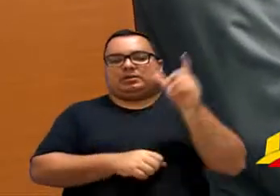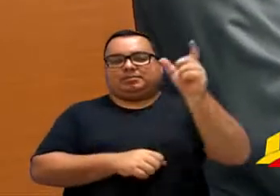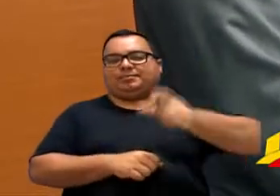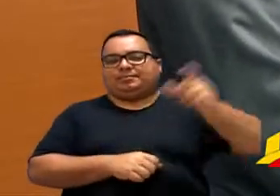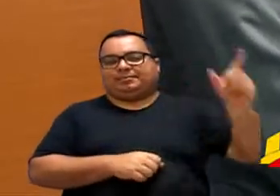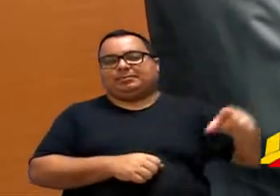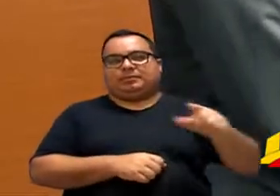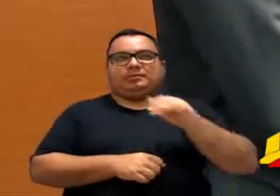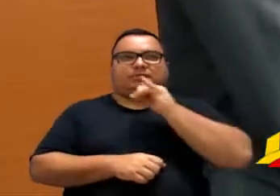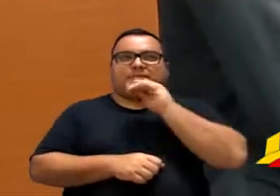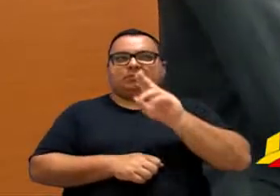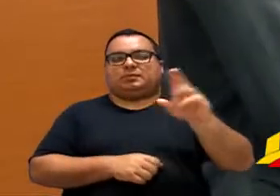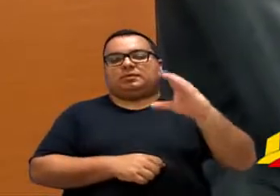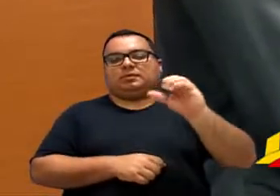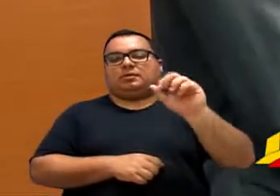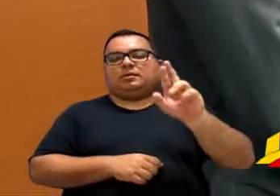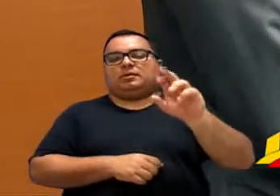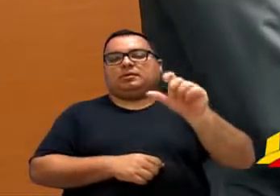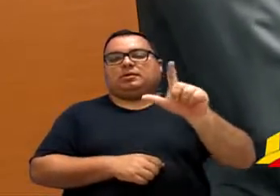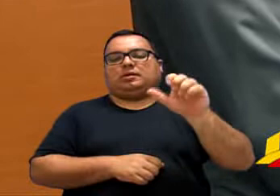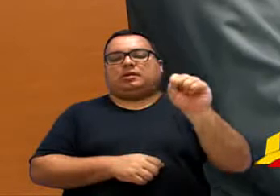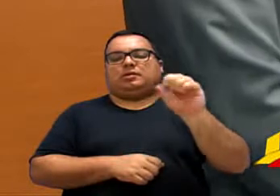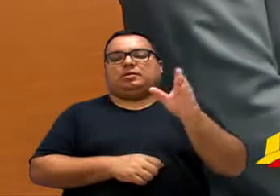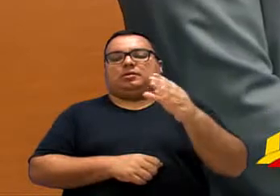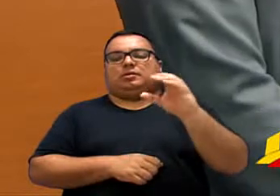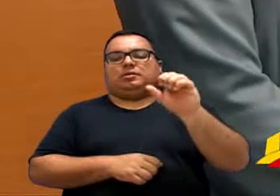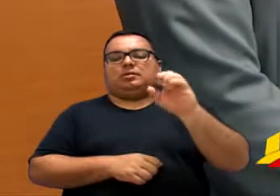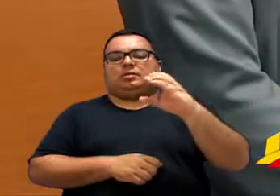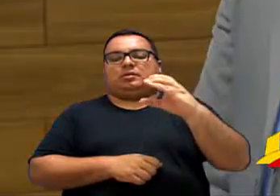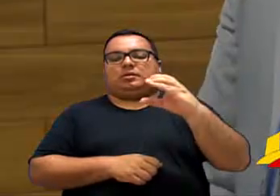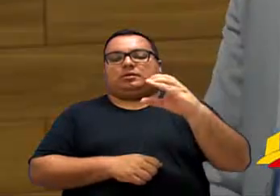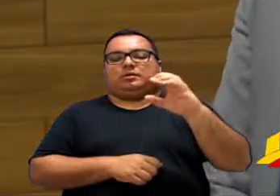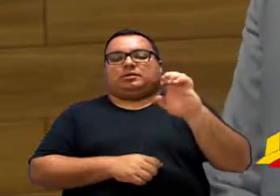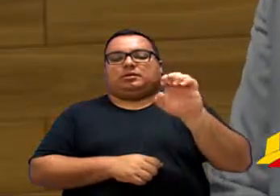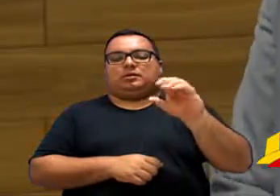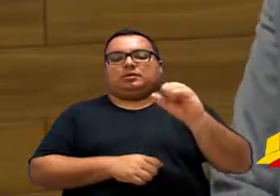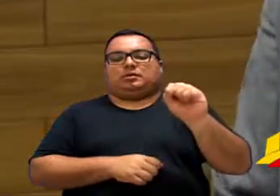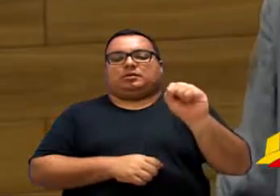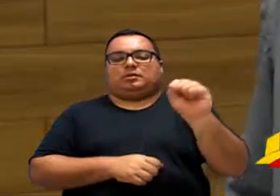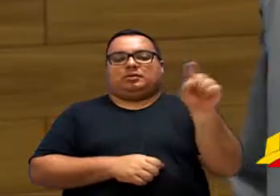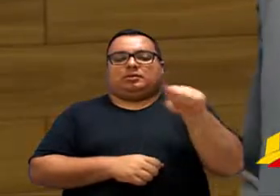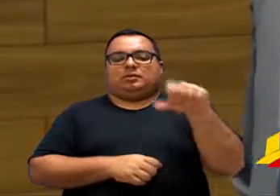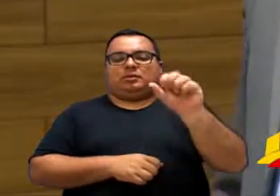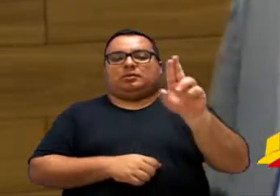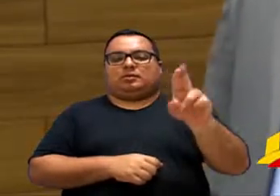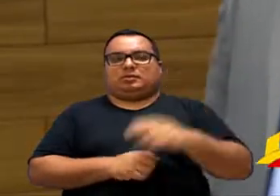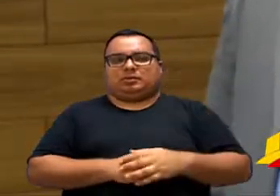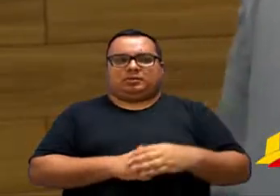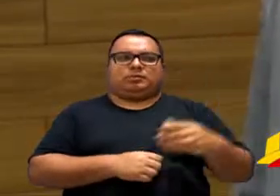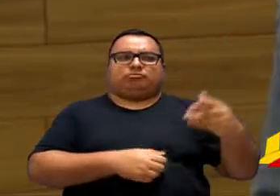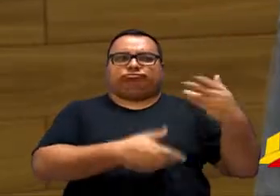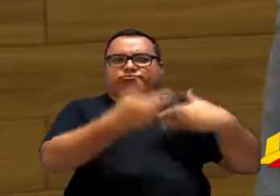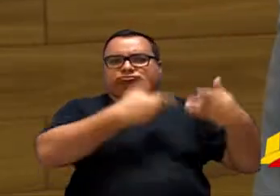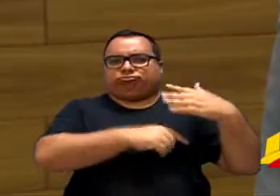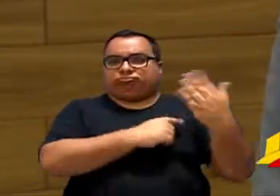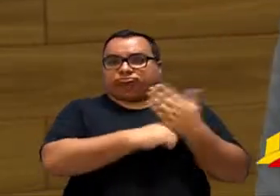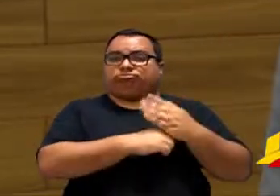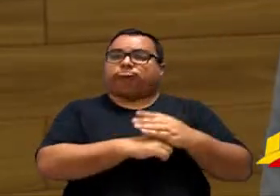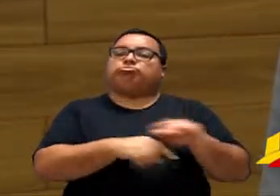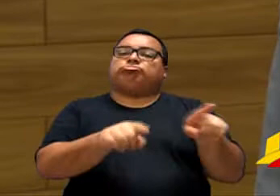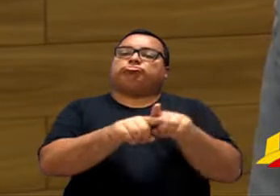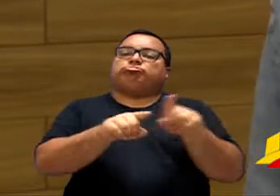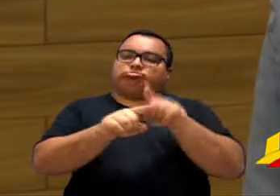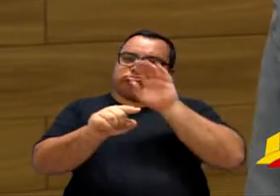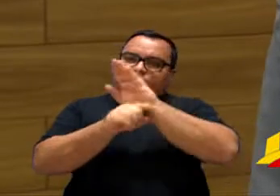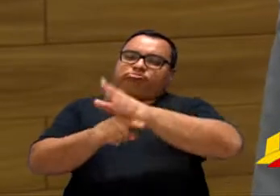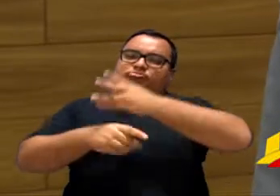de braços abertos rapidamente você e a tua equipe vão estar representando a altura Sorocaba e região metropolitana